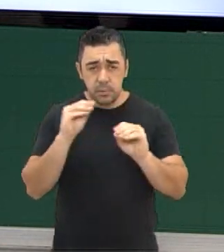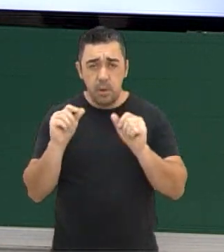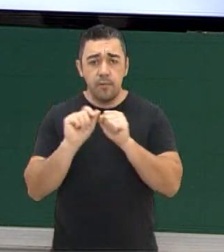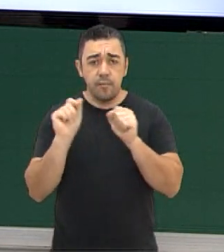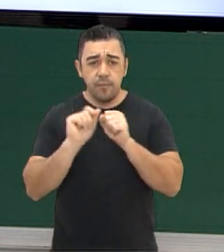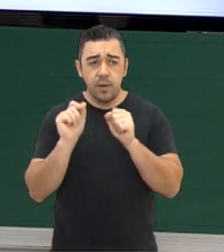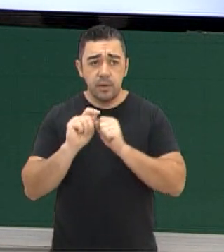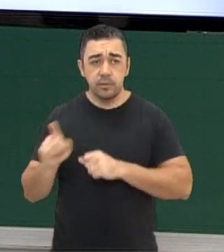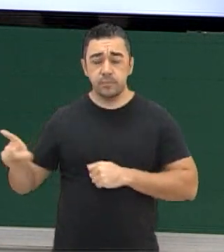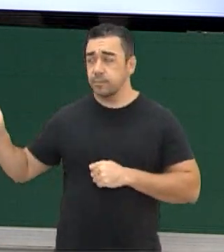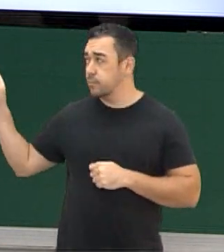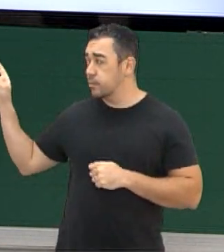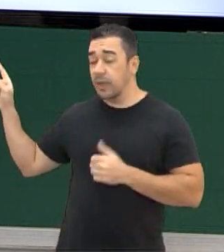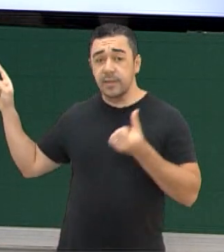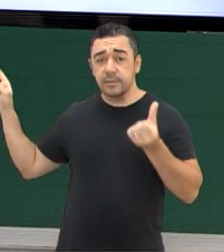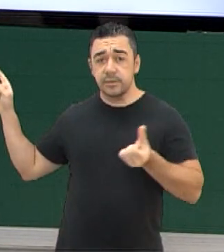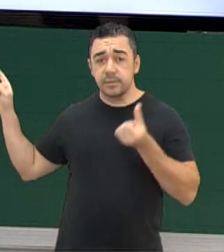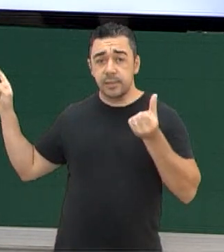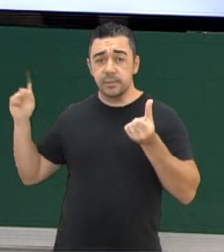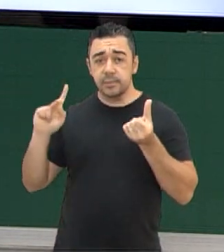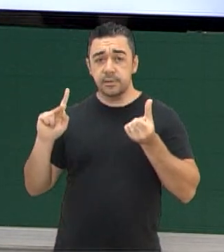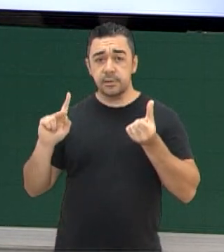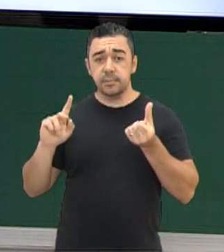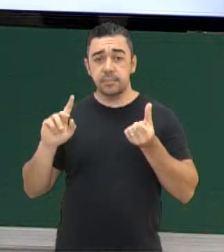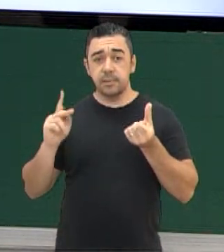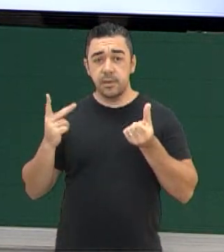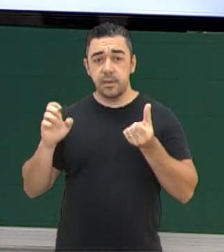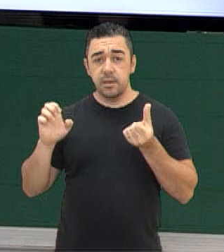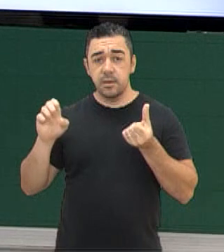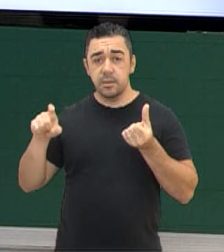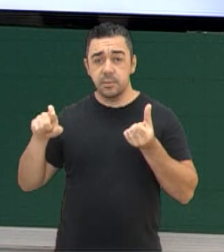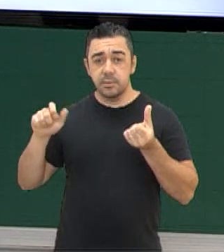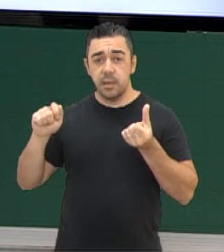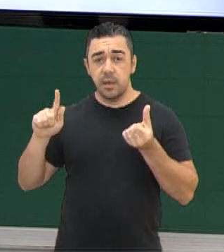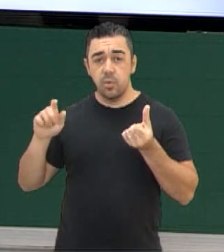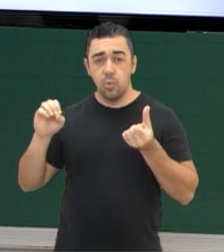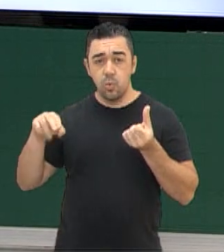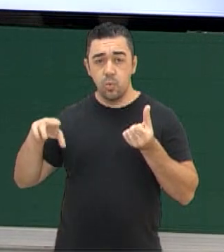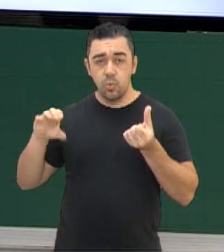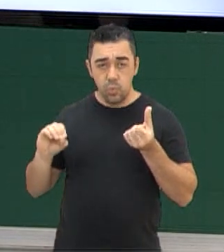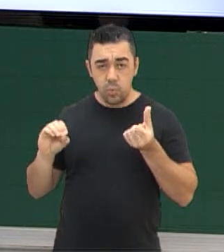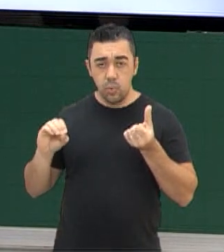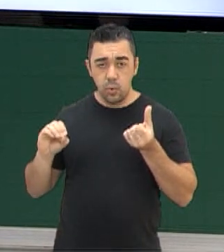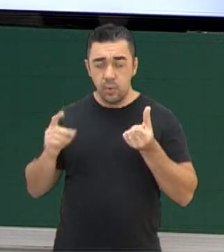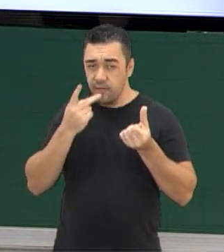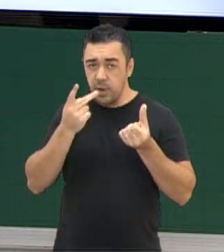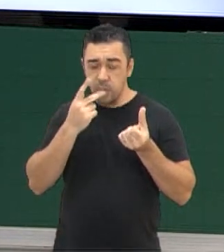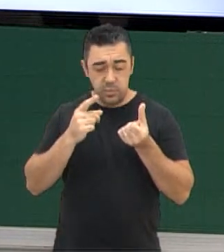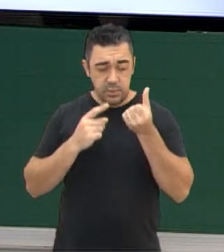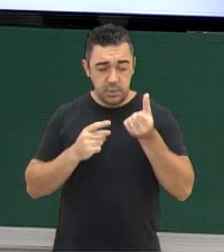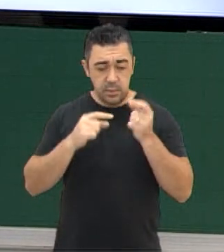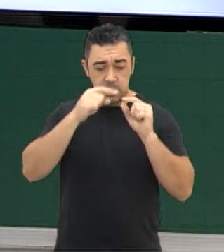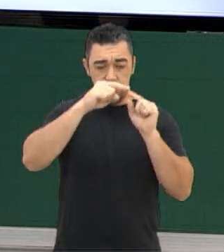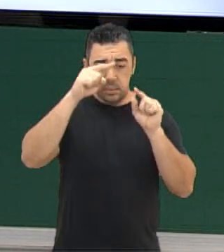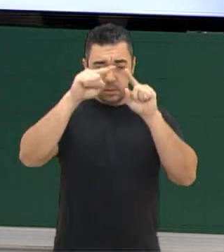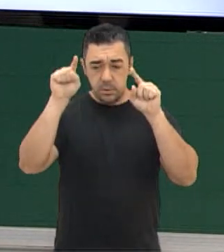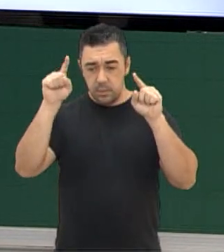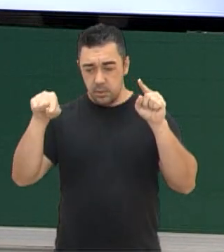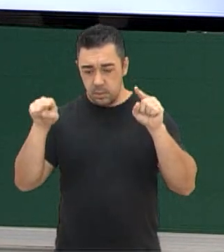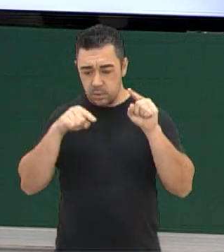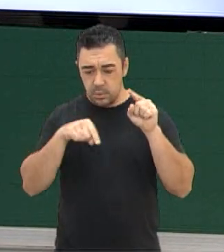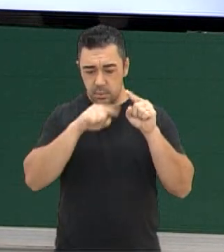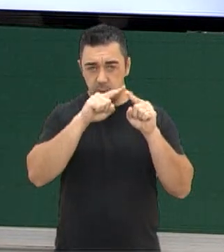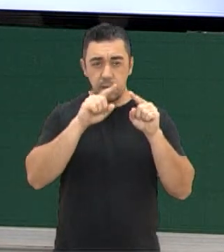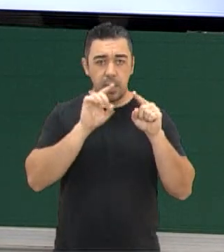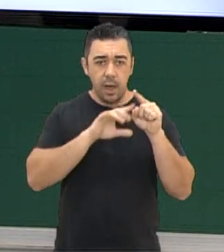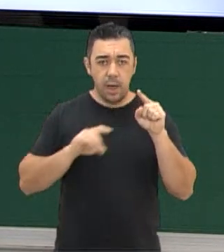do hexágono? Hexágono é uma figura de 6 lados. Aqui ele está dizendo que são 6 lados iguais. Cada lado